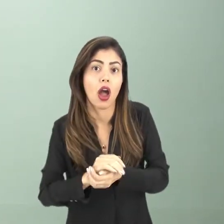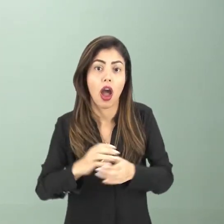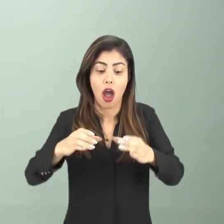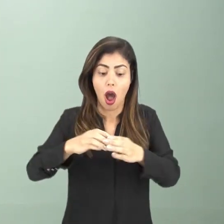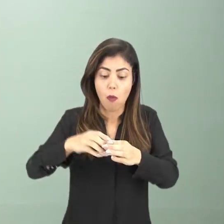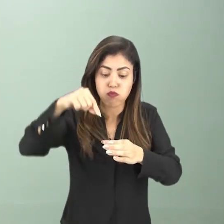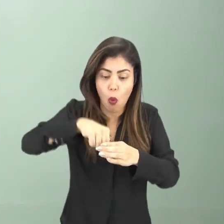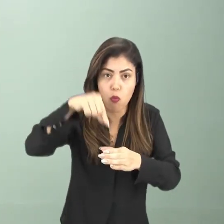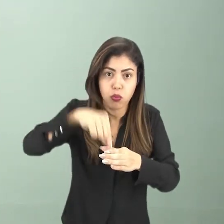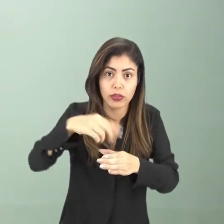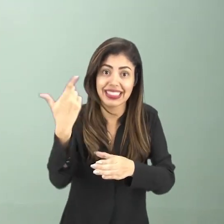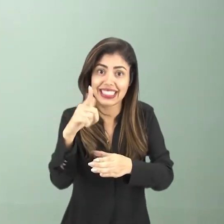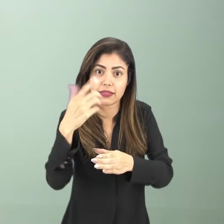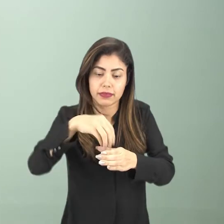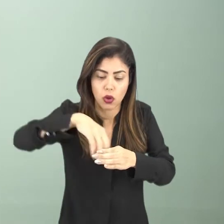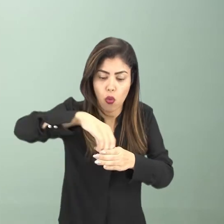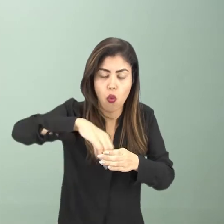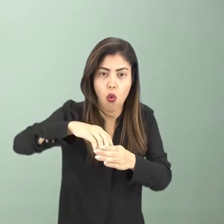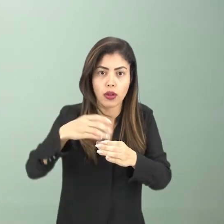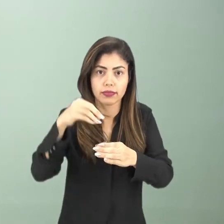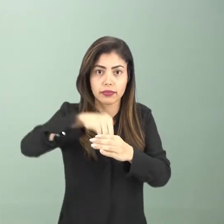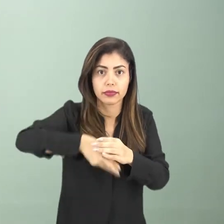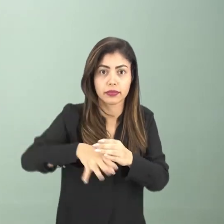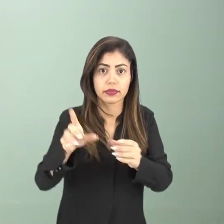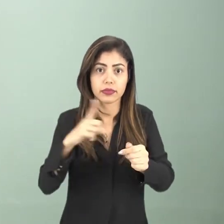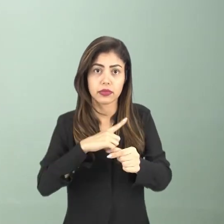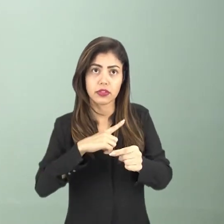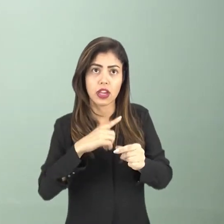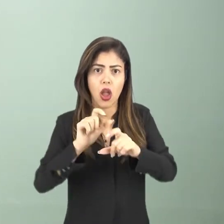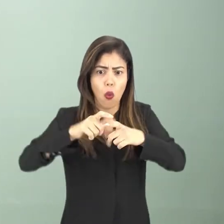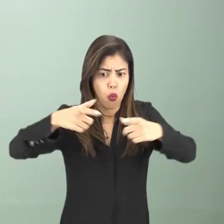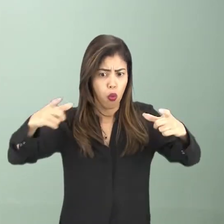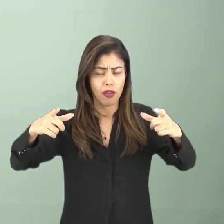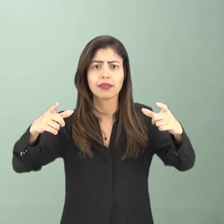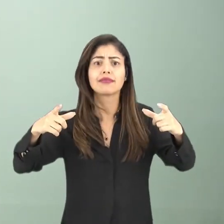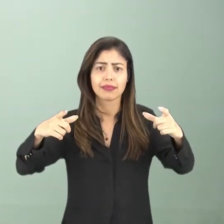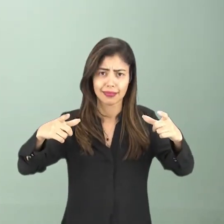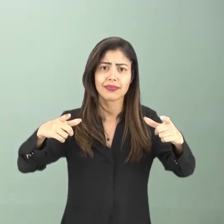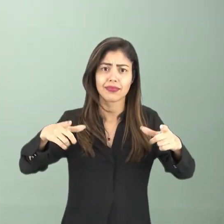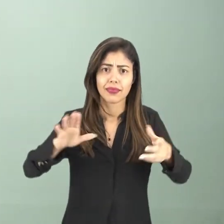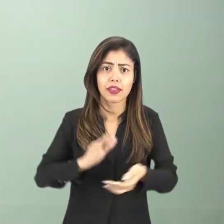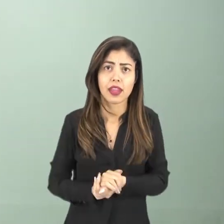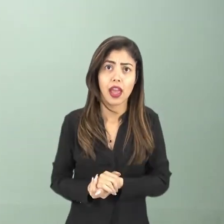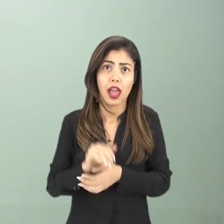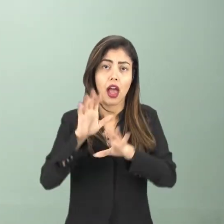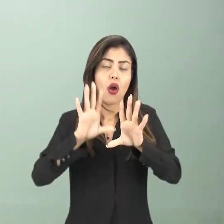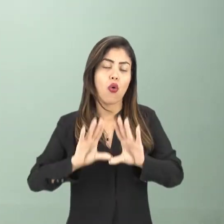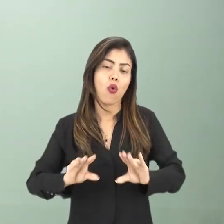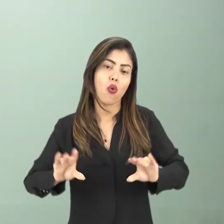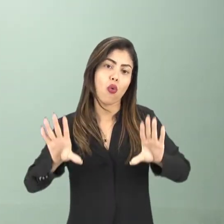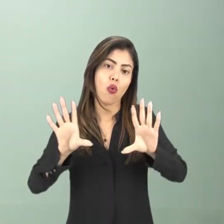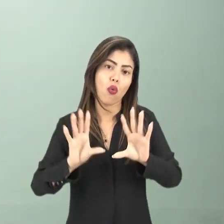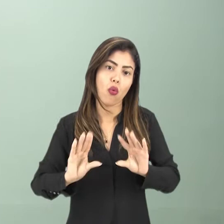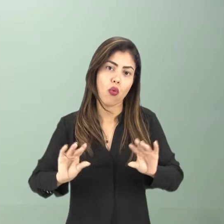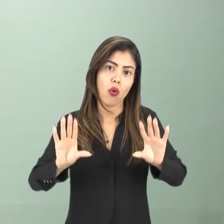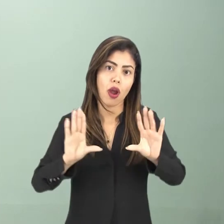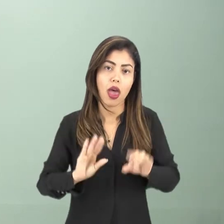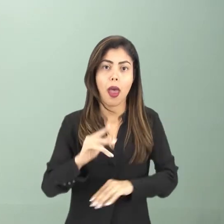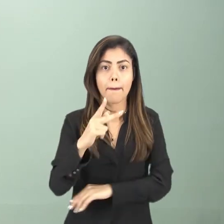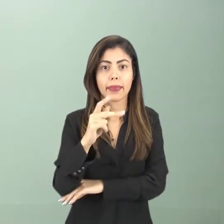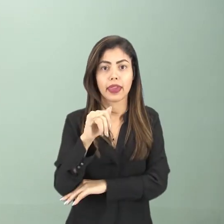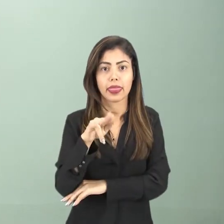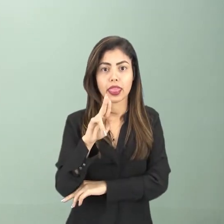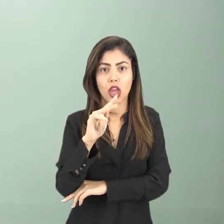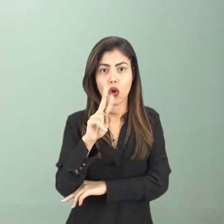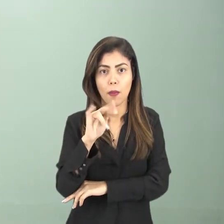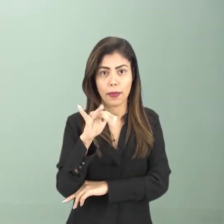dentro, né? Os ossos eles possuem espaços. Alguns têm espaços tão grandes que eles são considerados aí leves. Esses ossos pneumáticos a